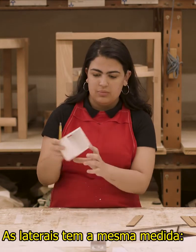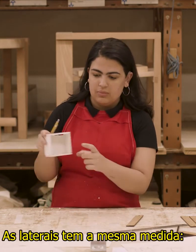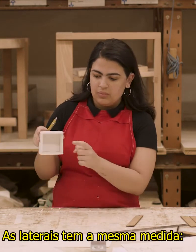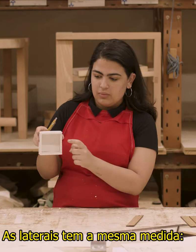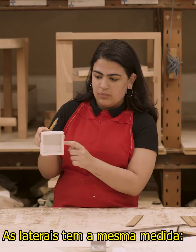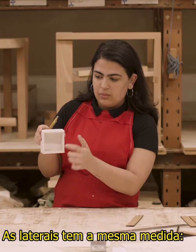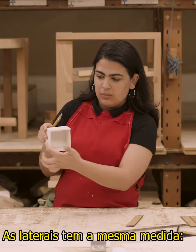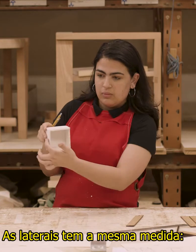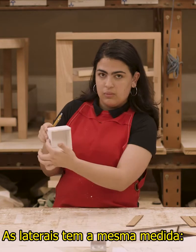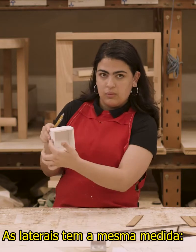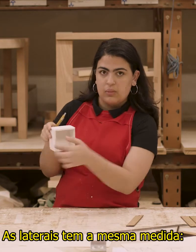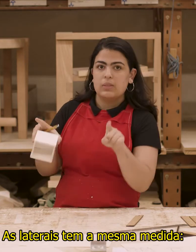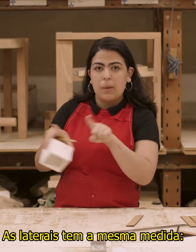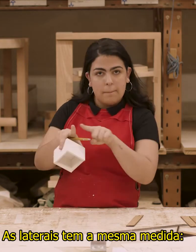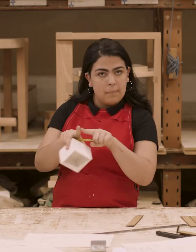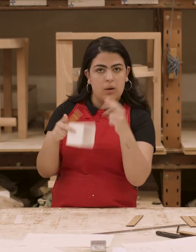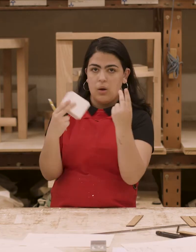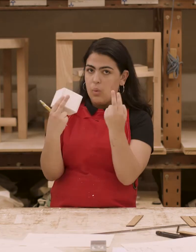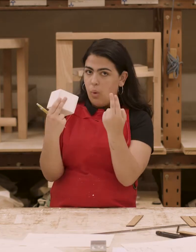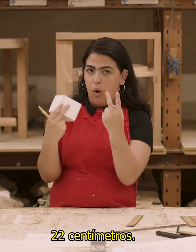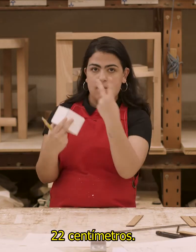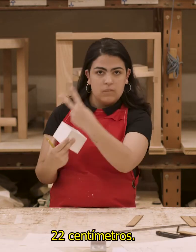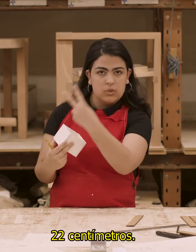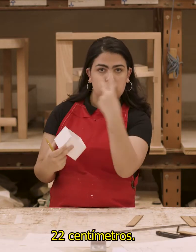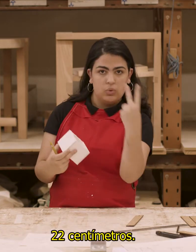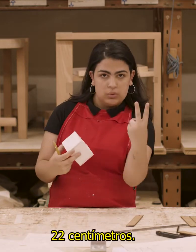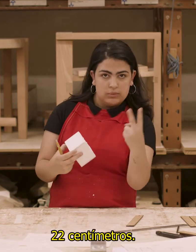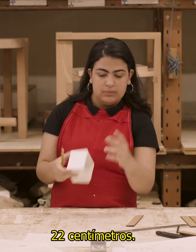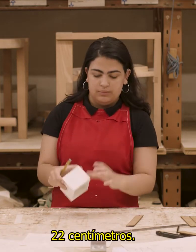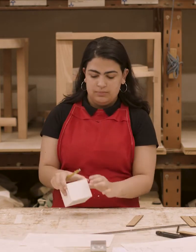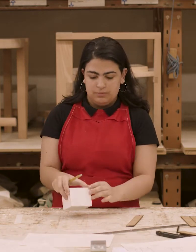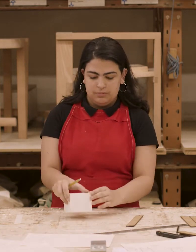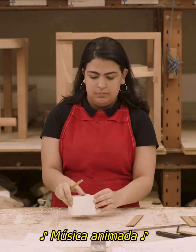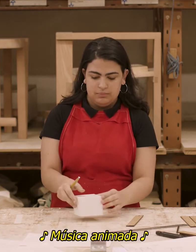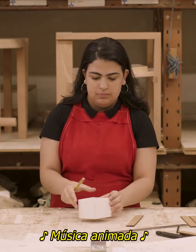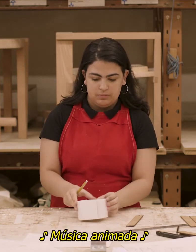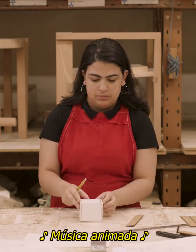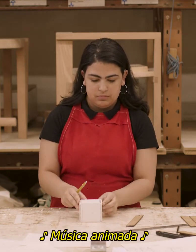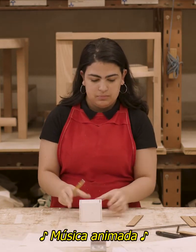As laterais têm a mesma medida, 22 centímetros.